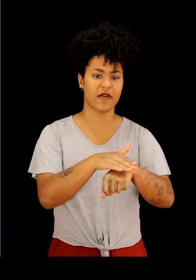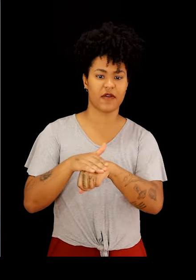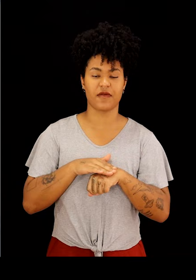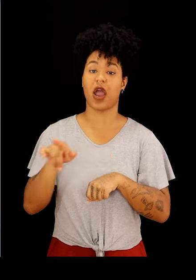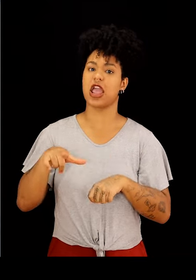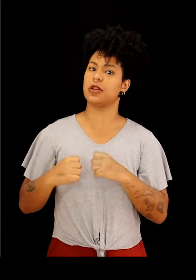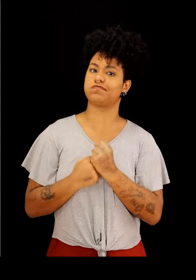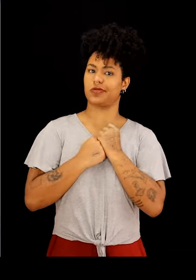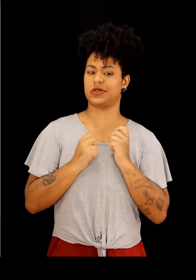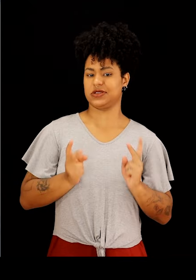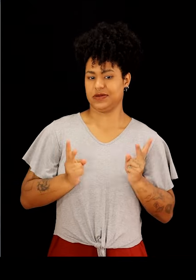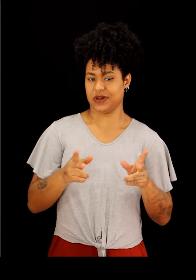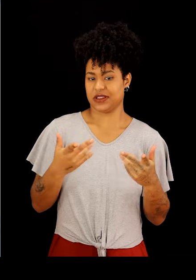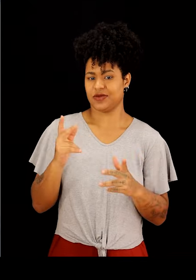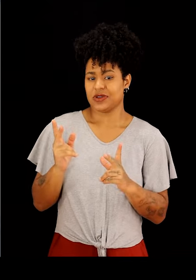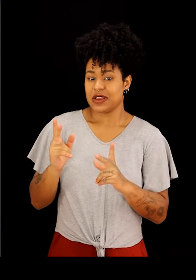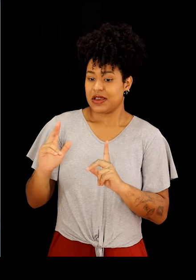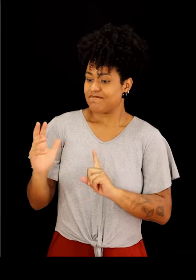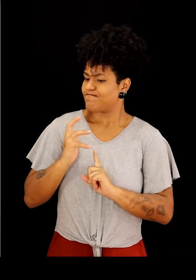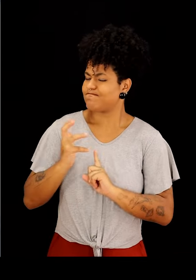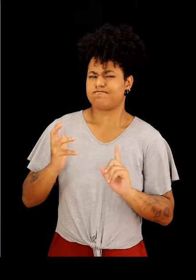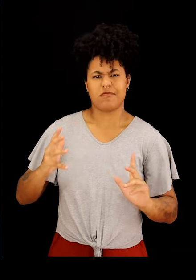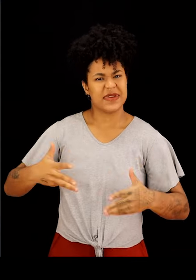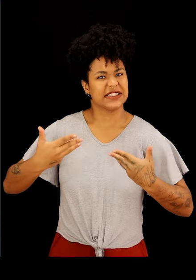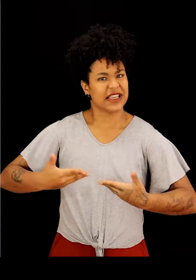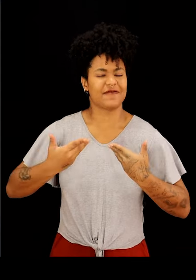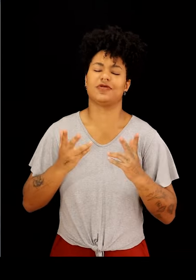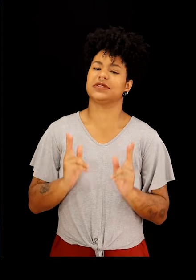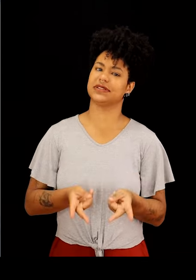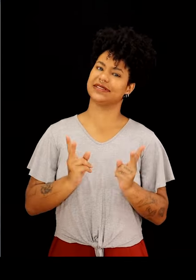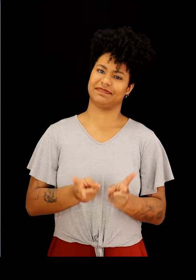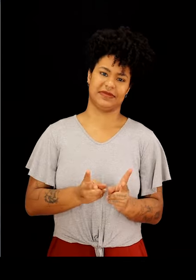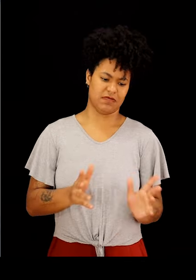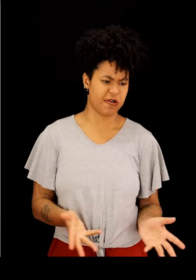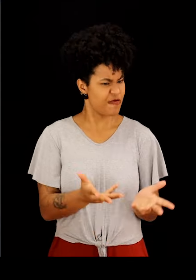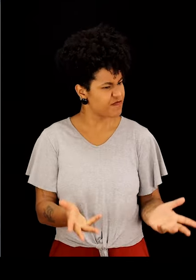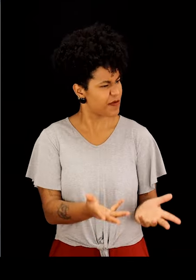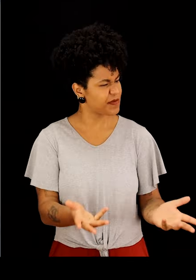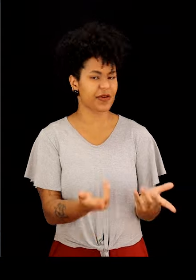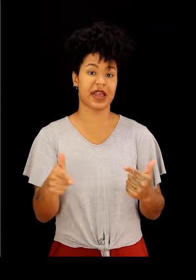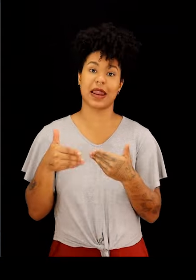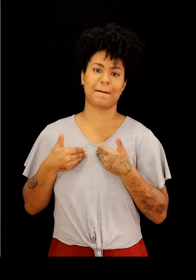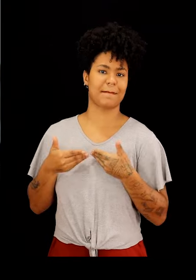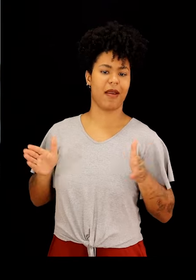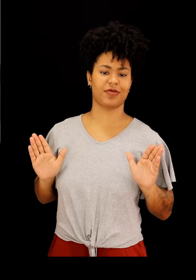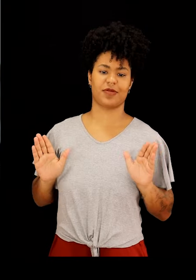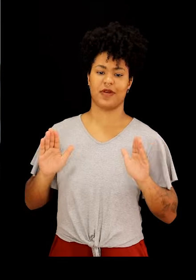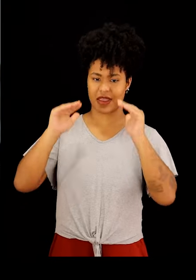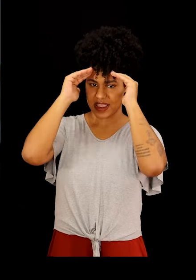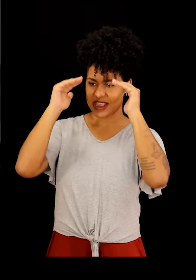Então, ele sempre me incentivou muito, era aberto, respeitava